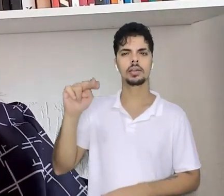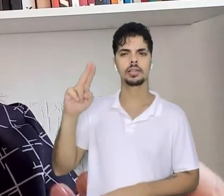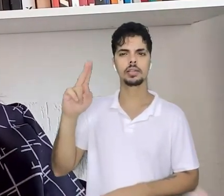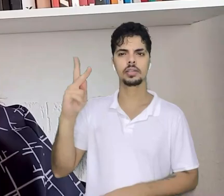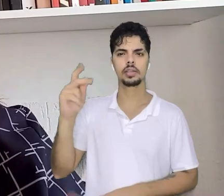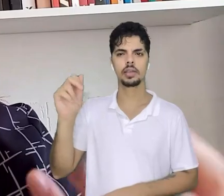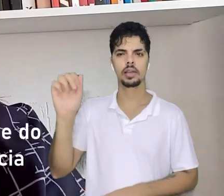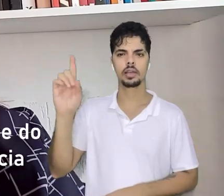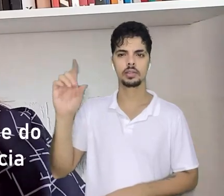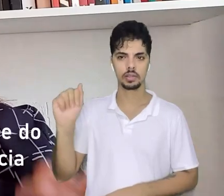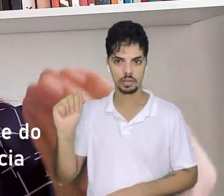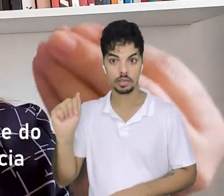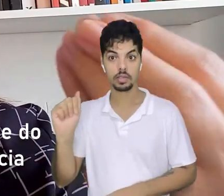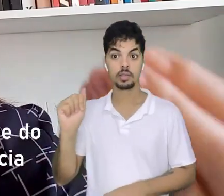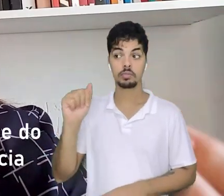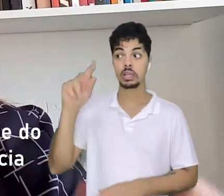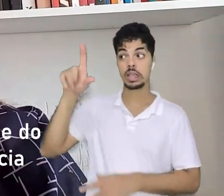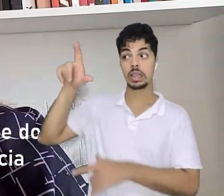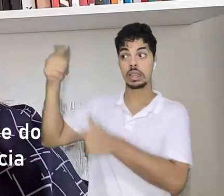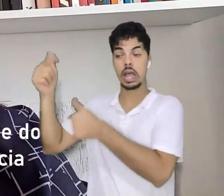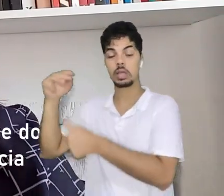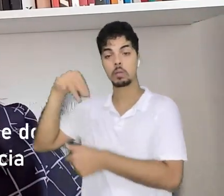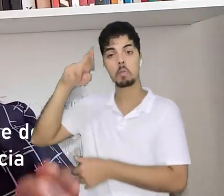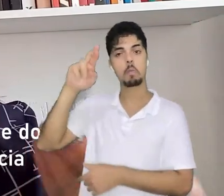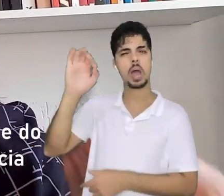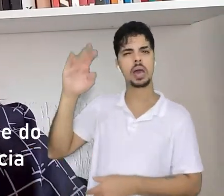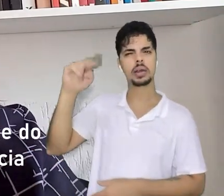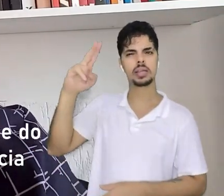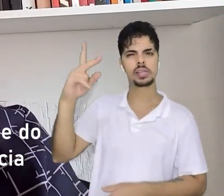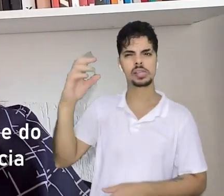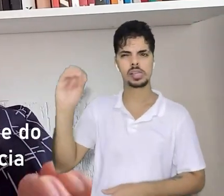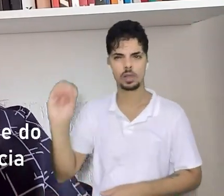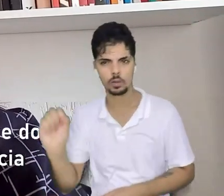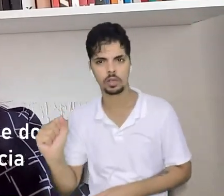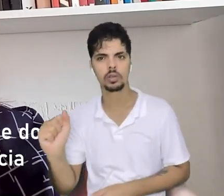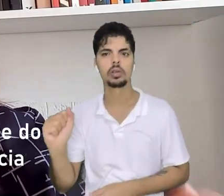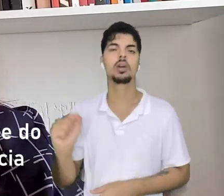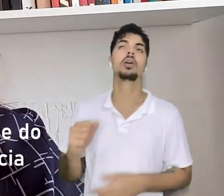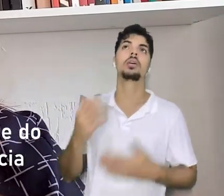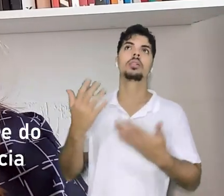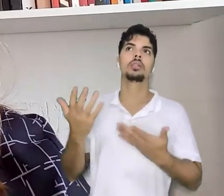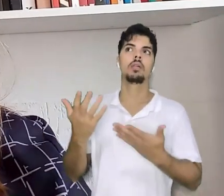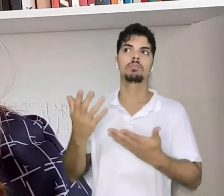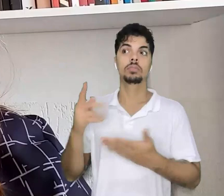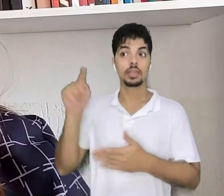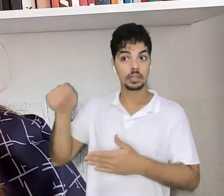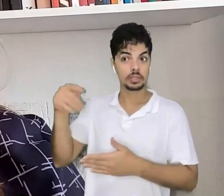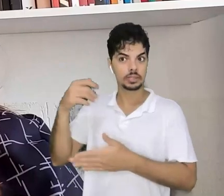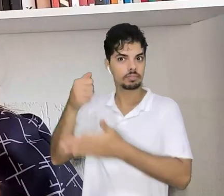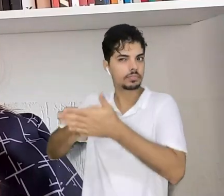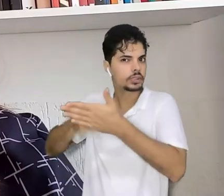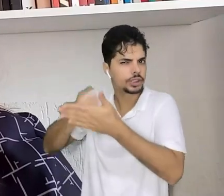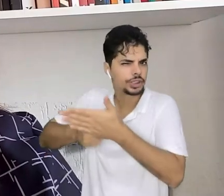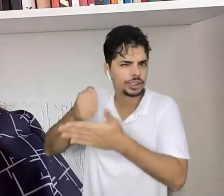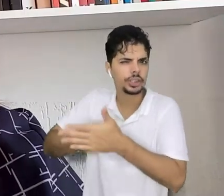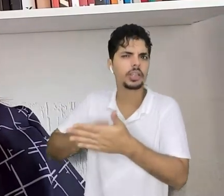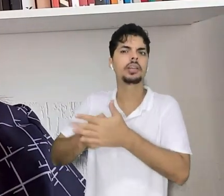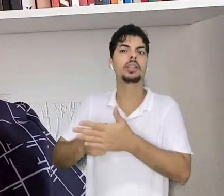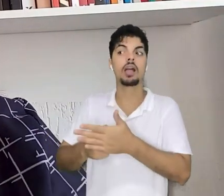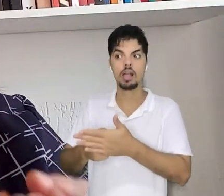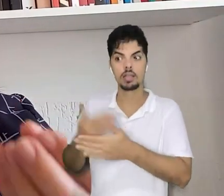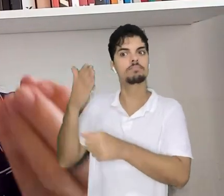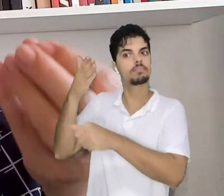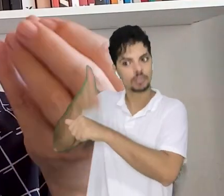e esse movimento ele fez parte do processo de independência do nosso país né